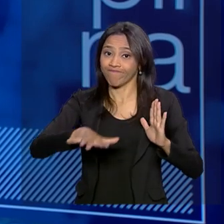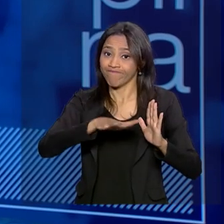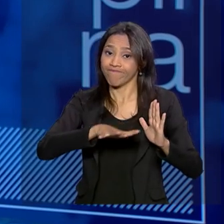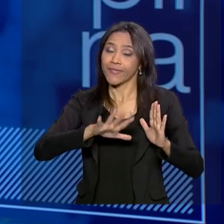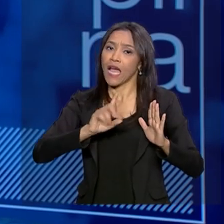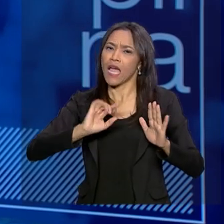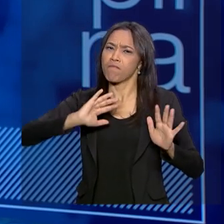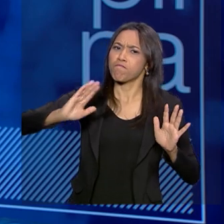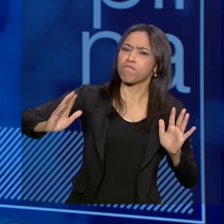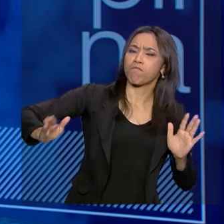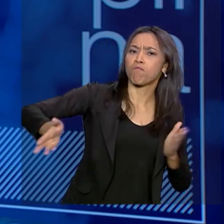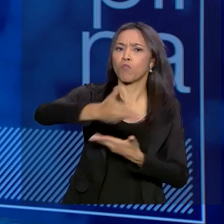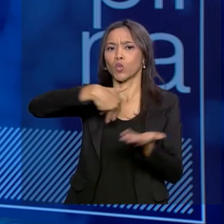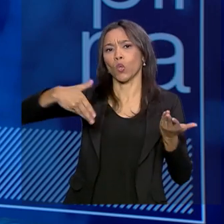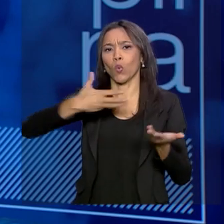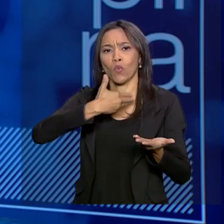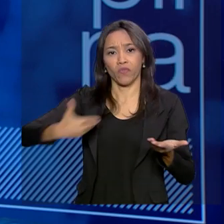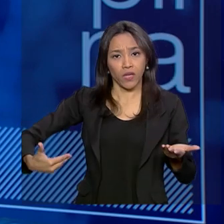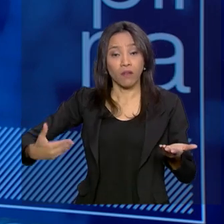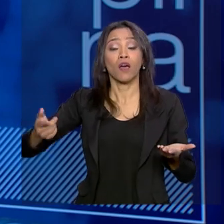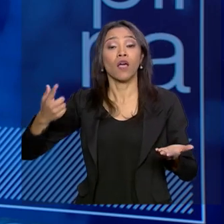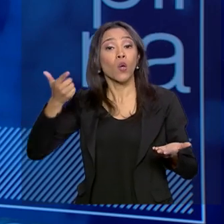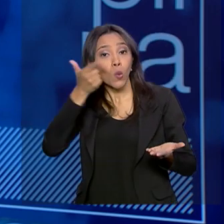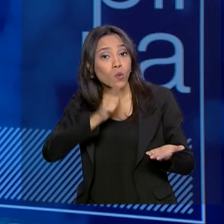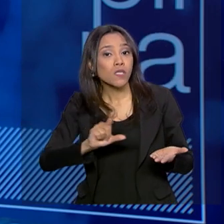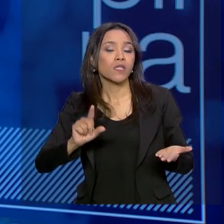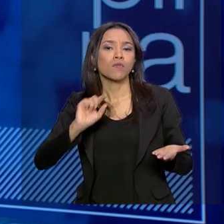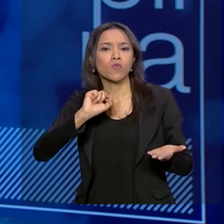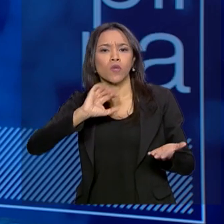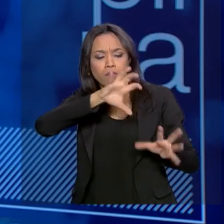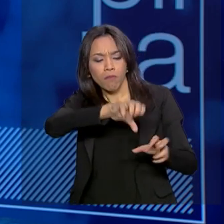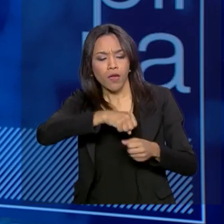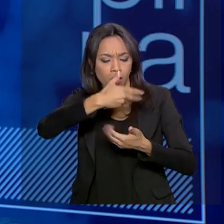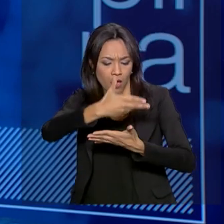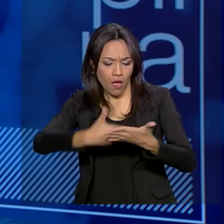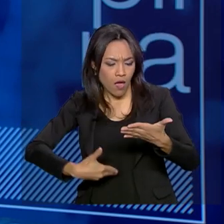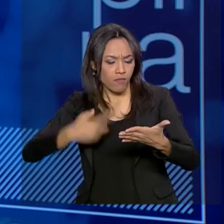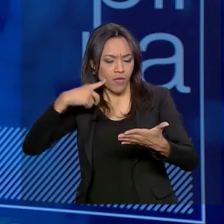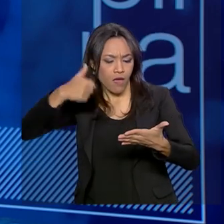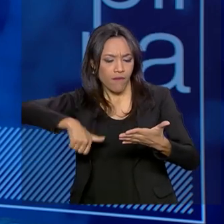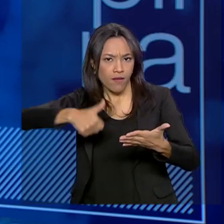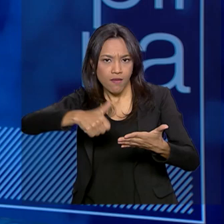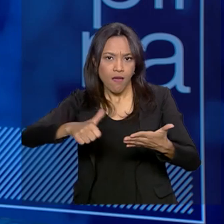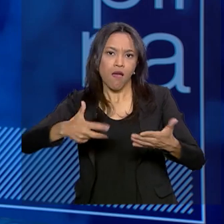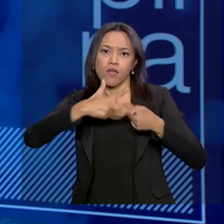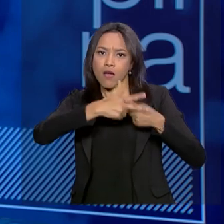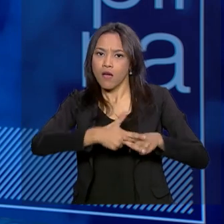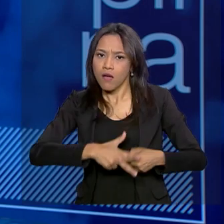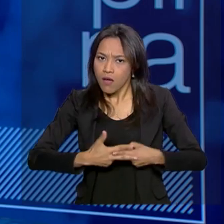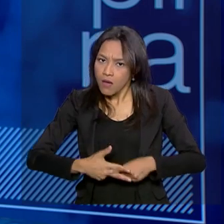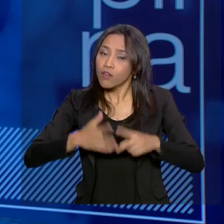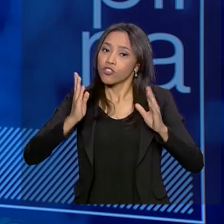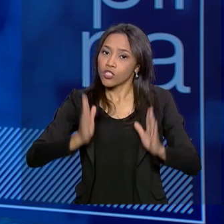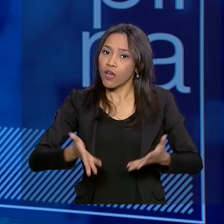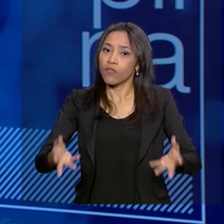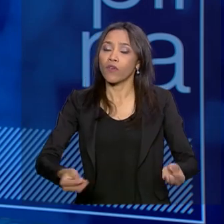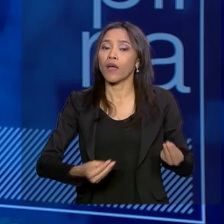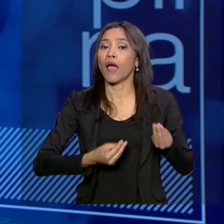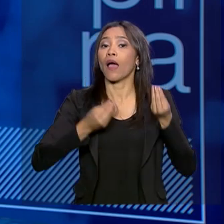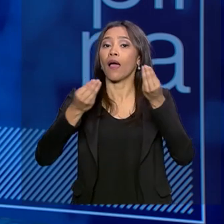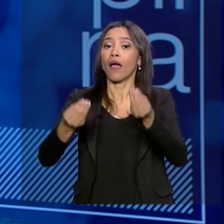mudança do governo e nós conseguimos resgatar, fazer uma revisão do Plano Nacional, e ele foi apresentado ao Conselho Nacional